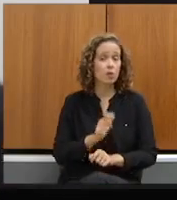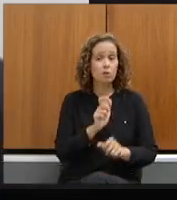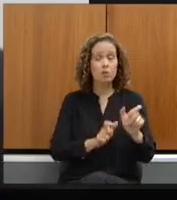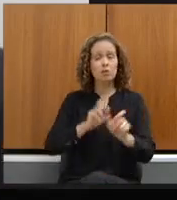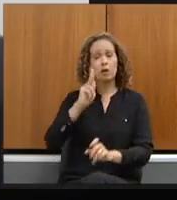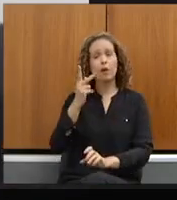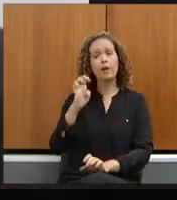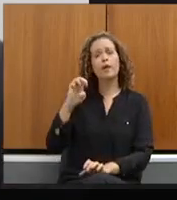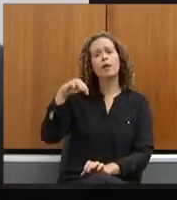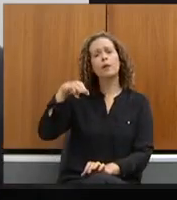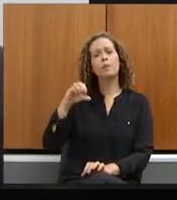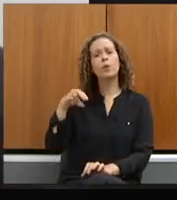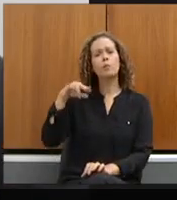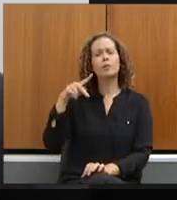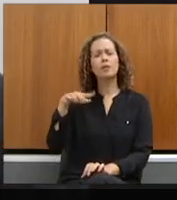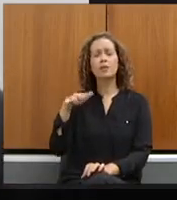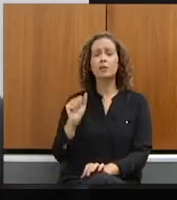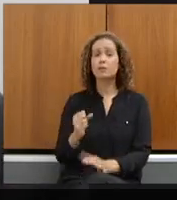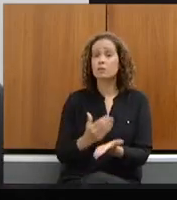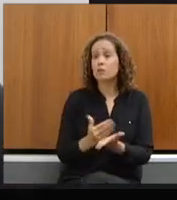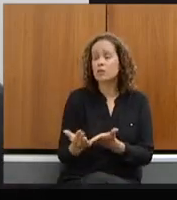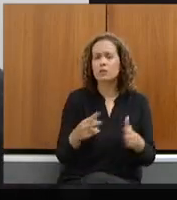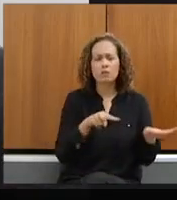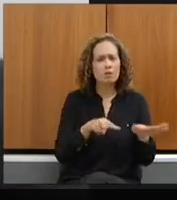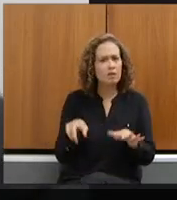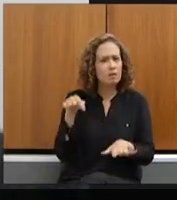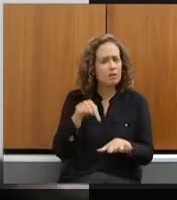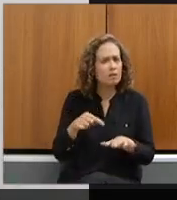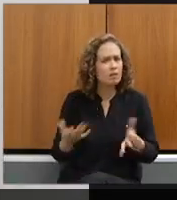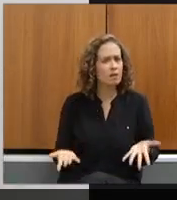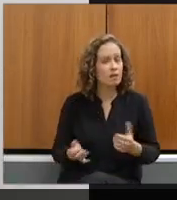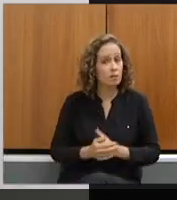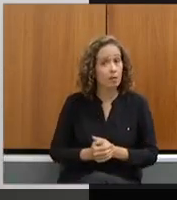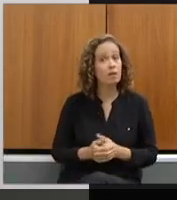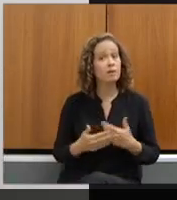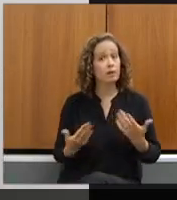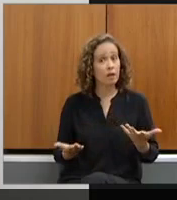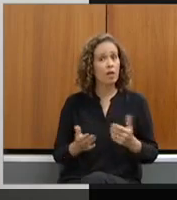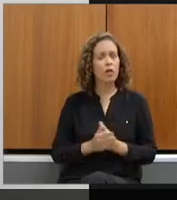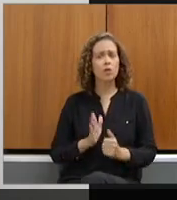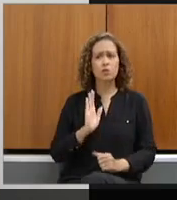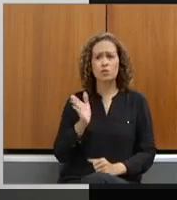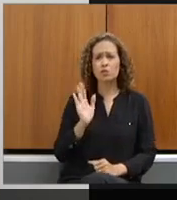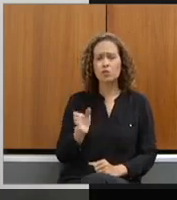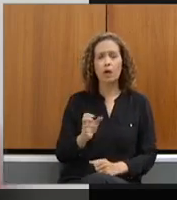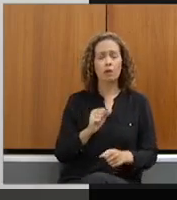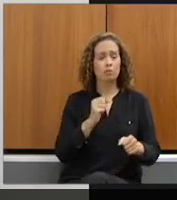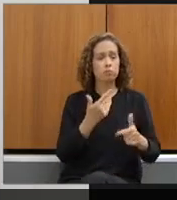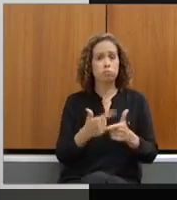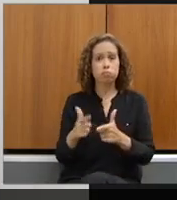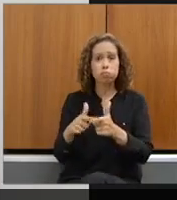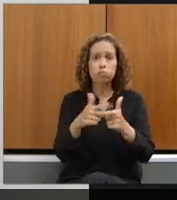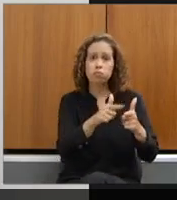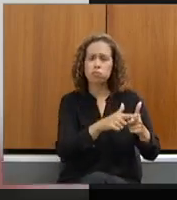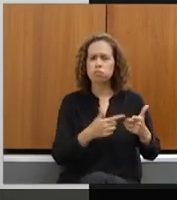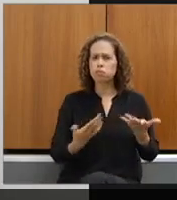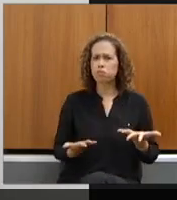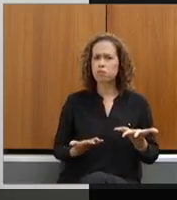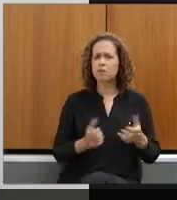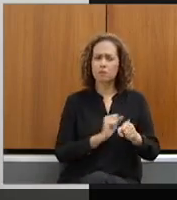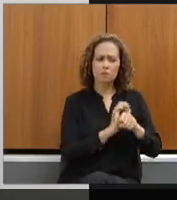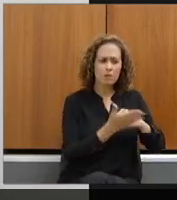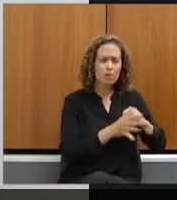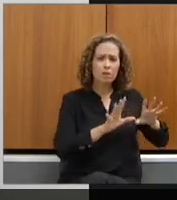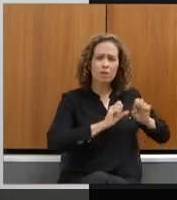e parece só tá sendo vacinado começou essa semana depois da Explosão de vários casos em Minas lá na ponta então não